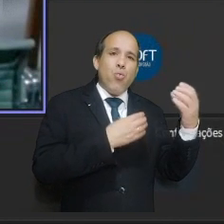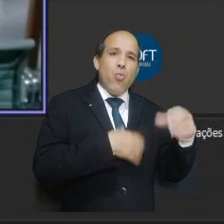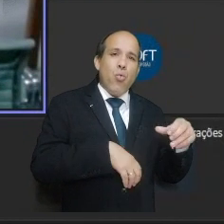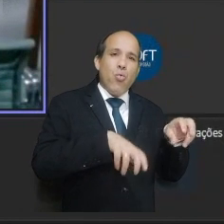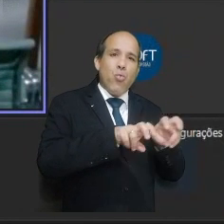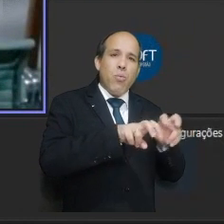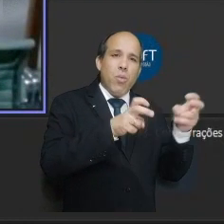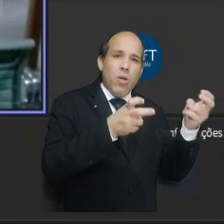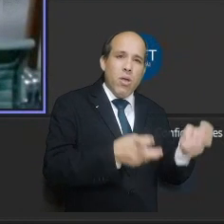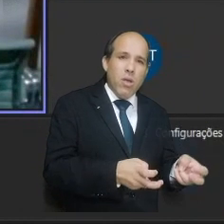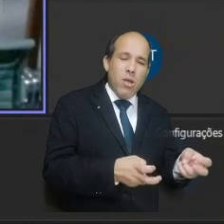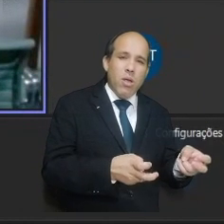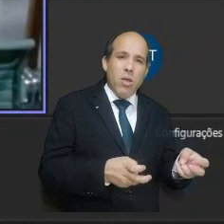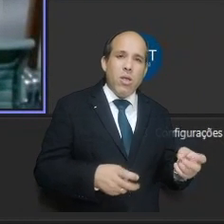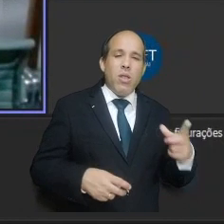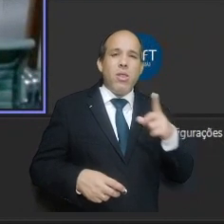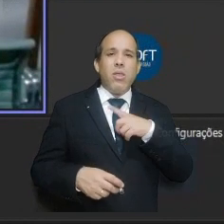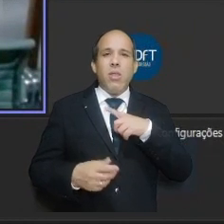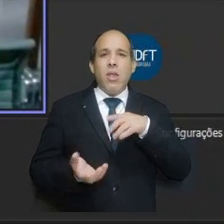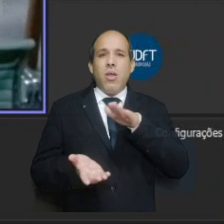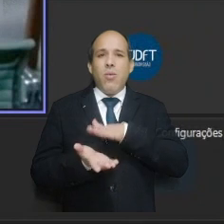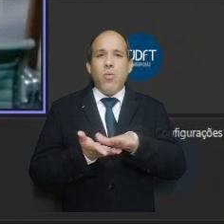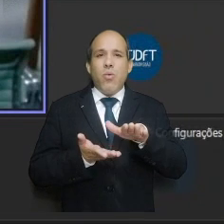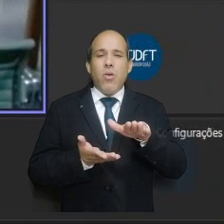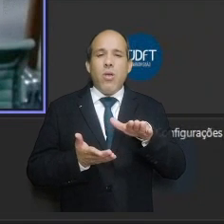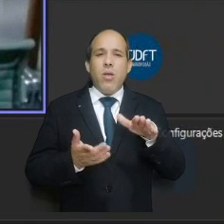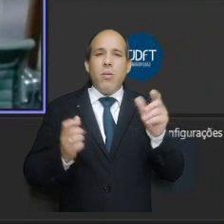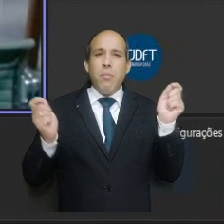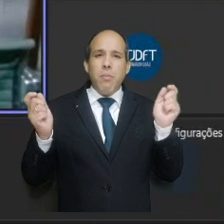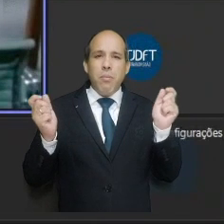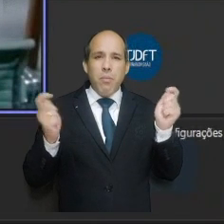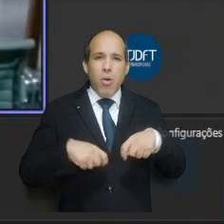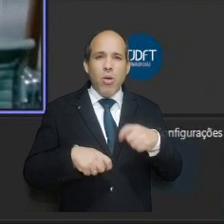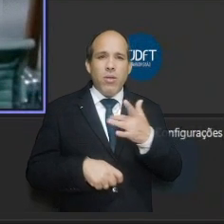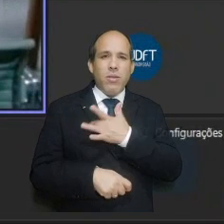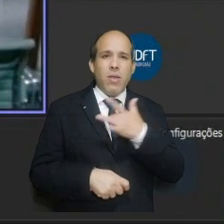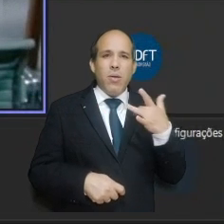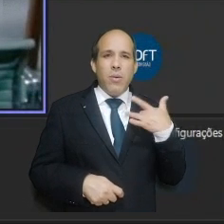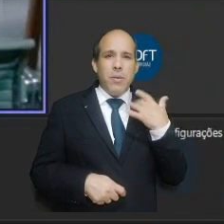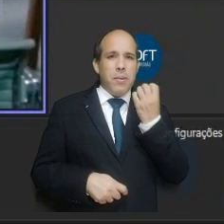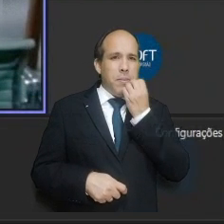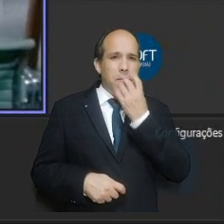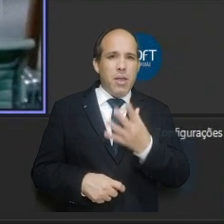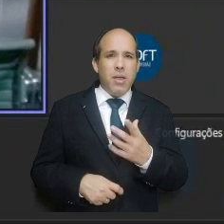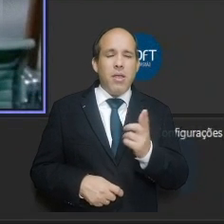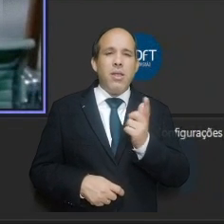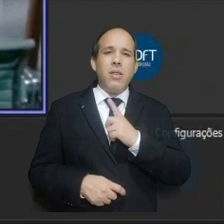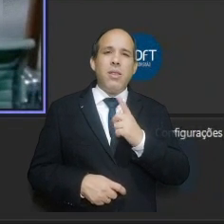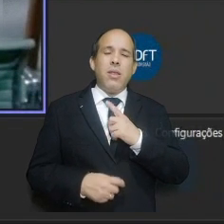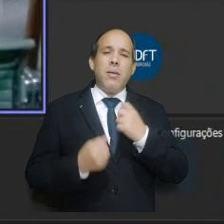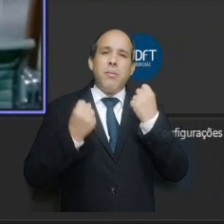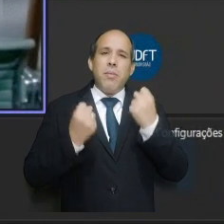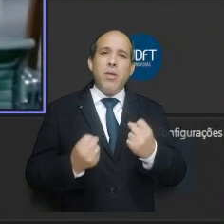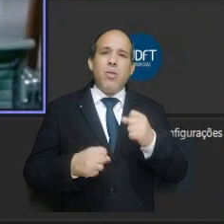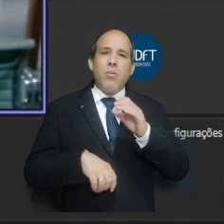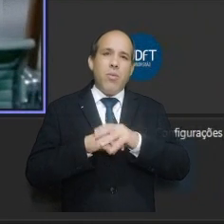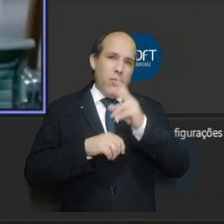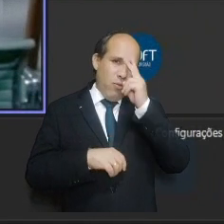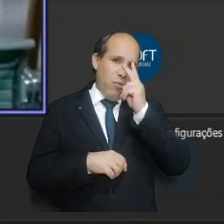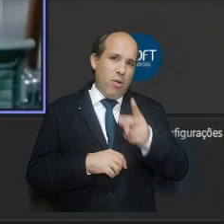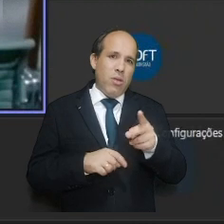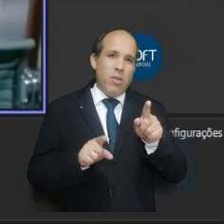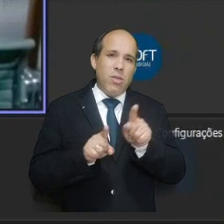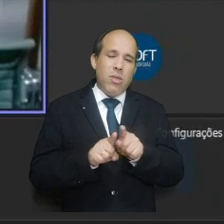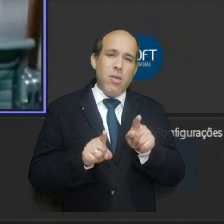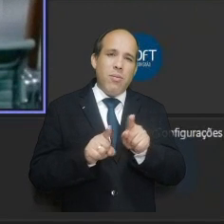posteriormente examinado a paciente e emitido um laudo atestando a condição dela, para mim tem um peso muito